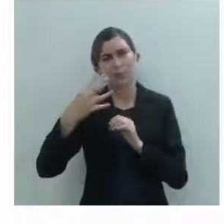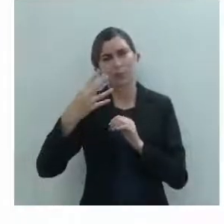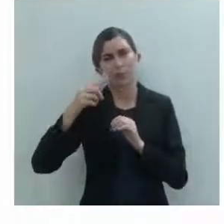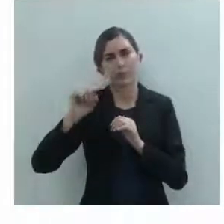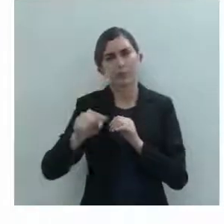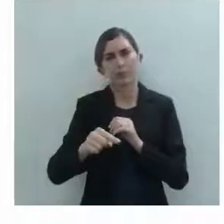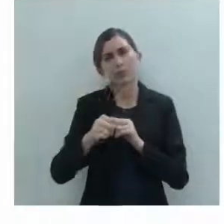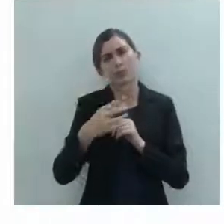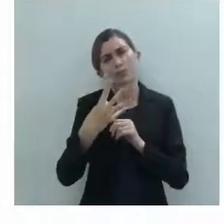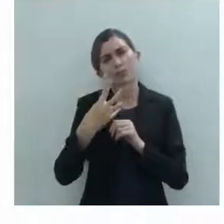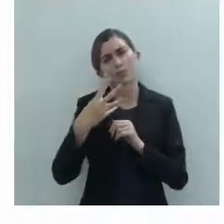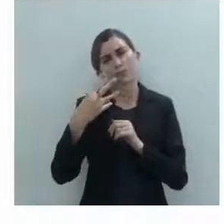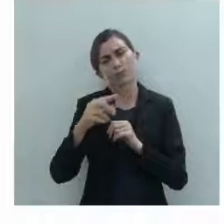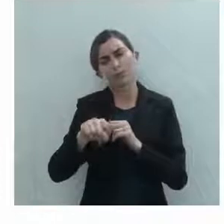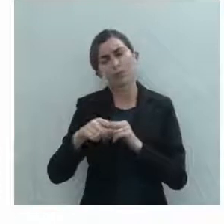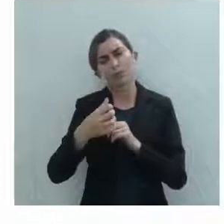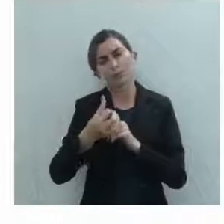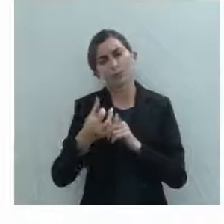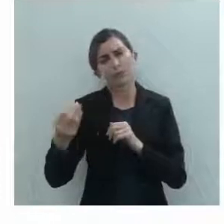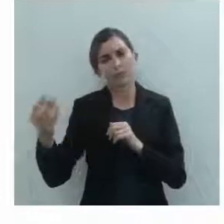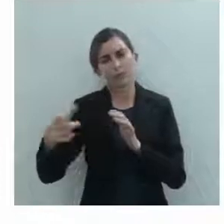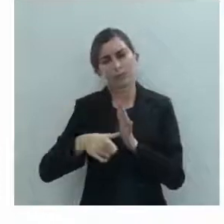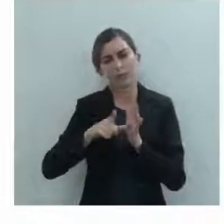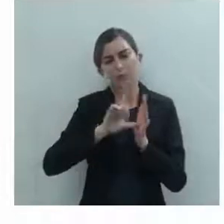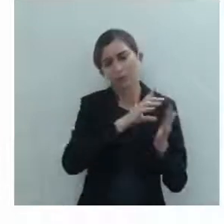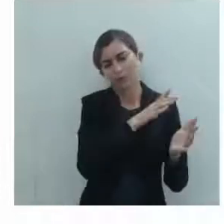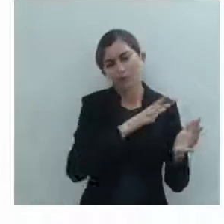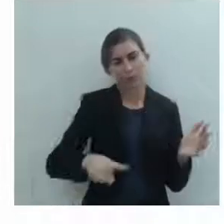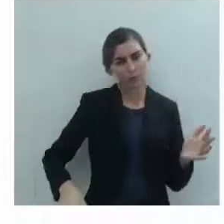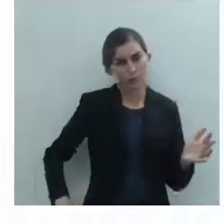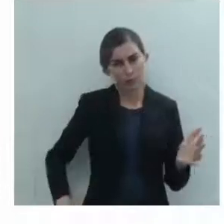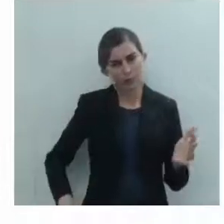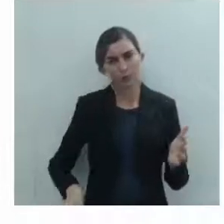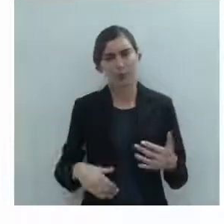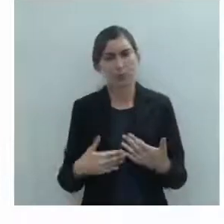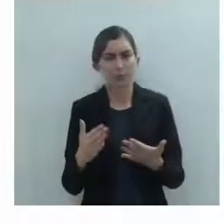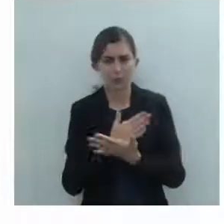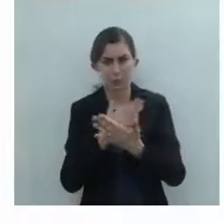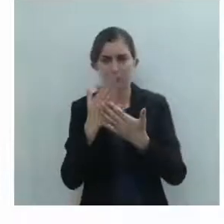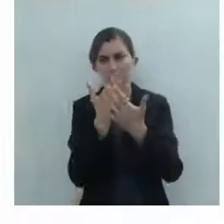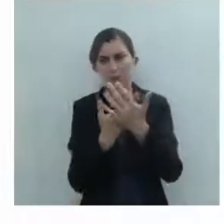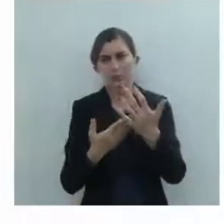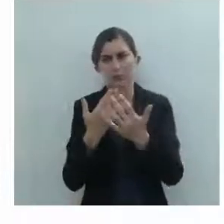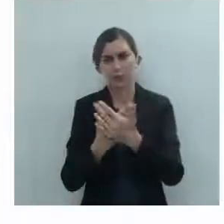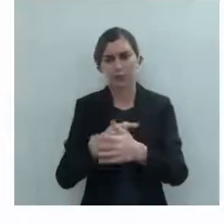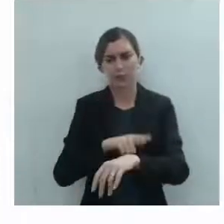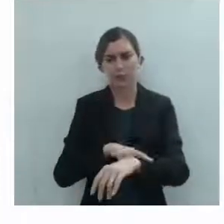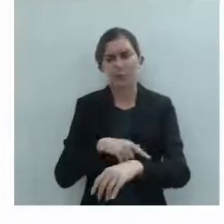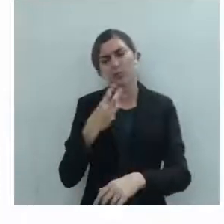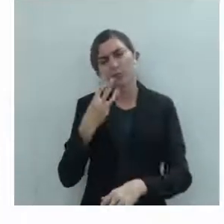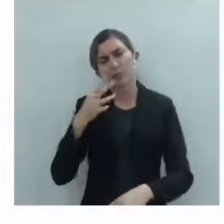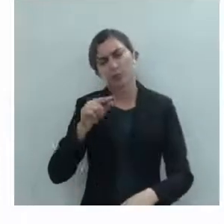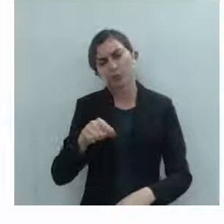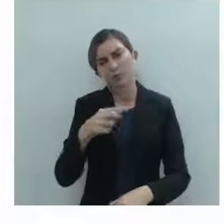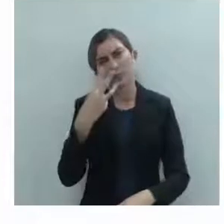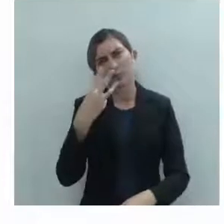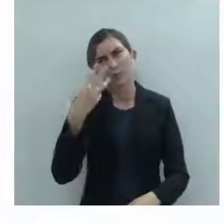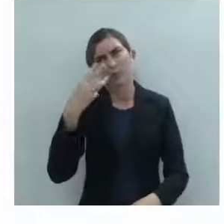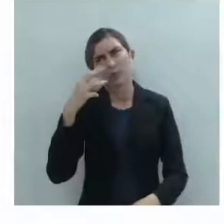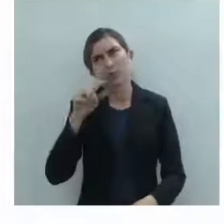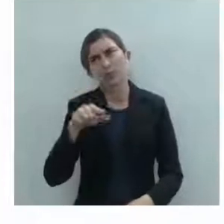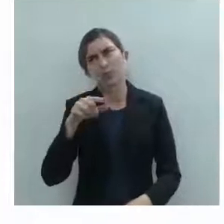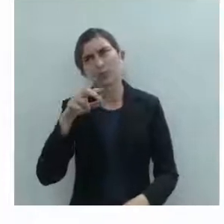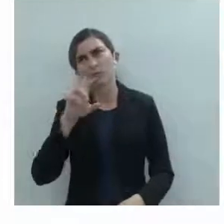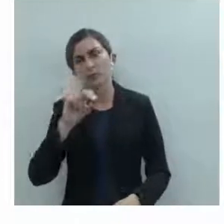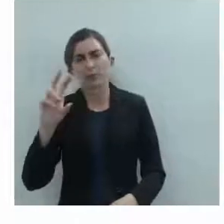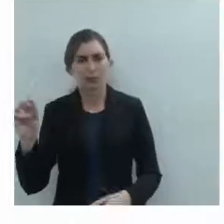4000 4.600 antes de Cristo alguns historiadores dizem que esse tempo é de 3.000 há 3500 anos